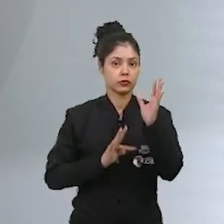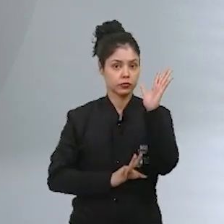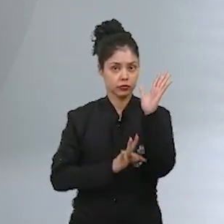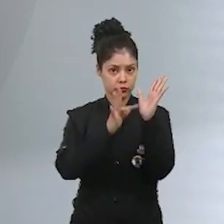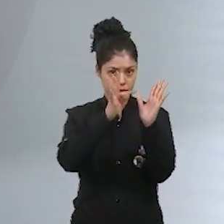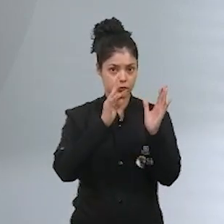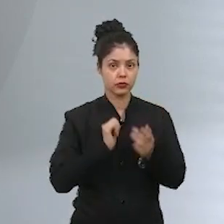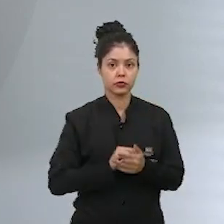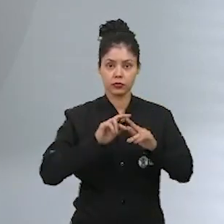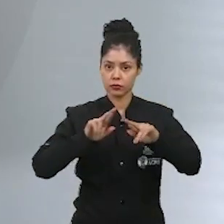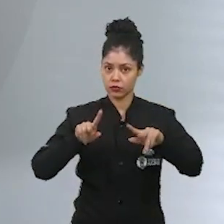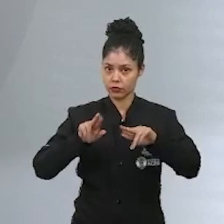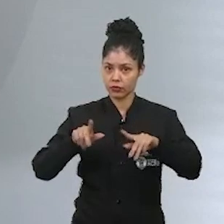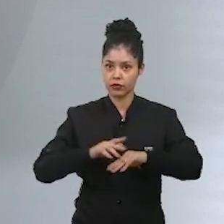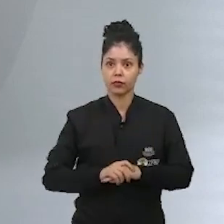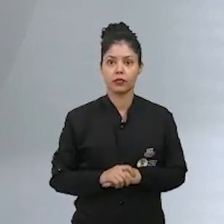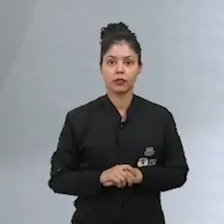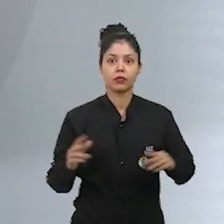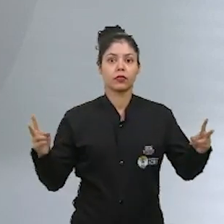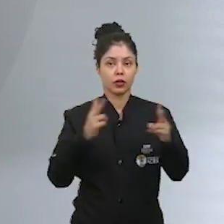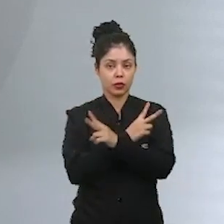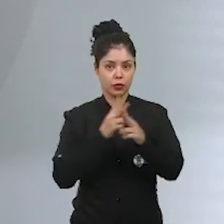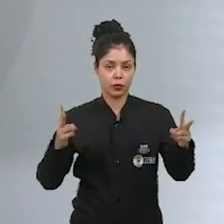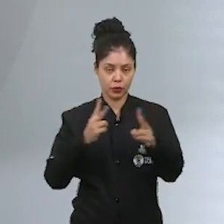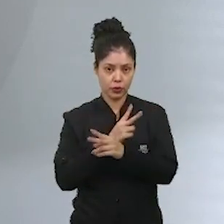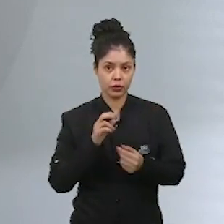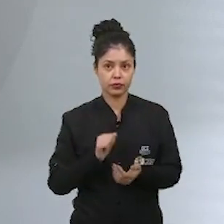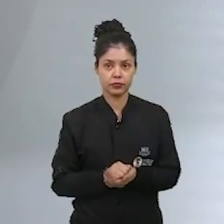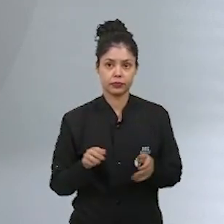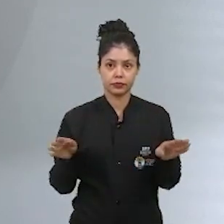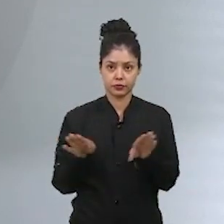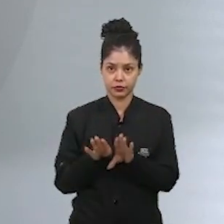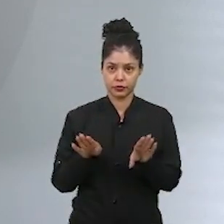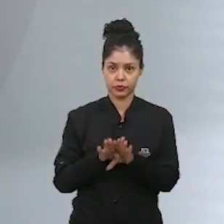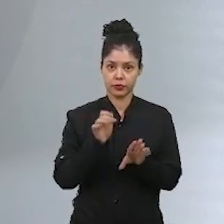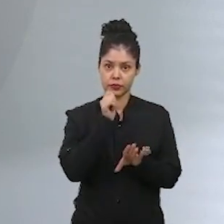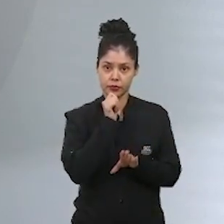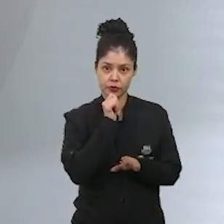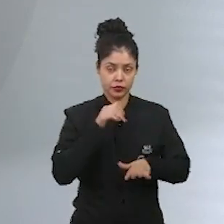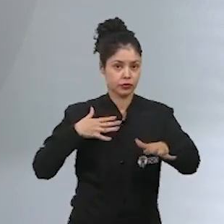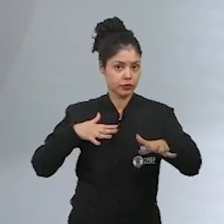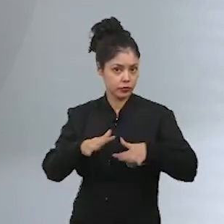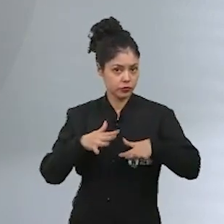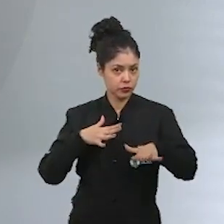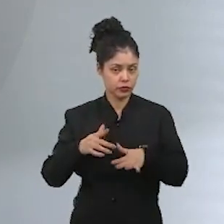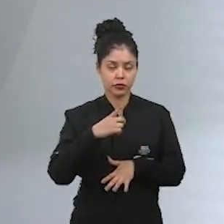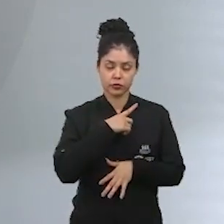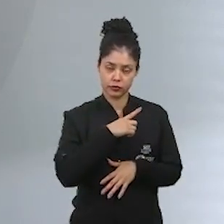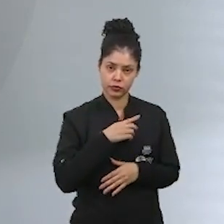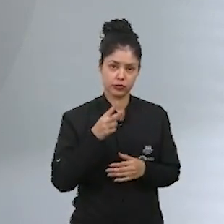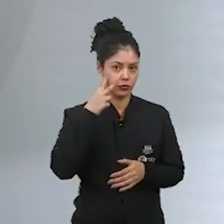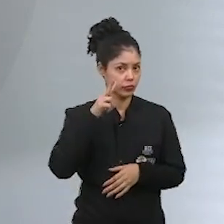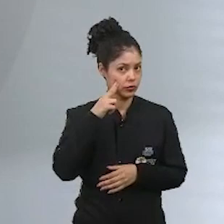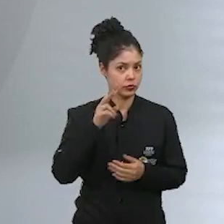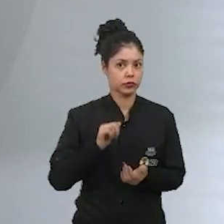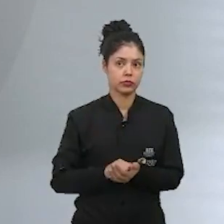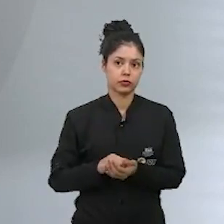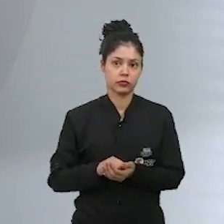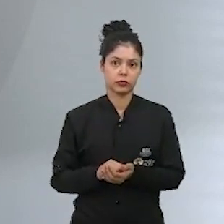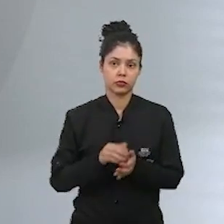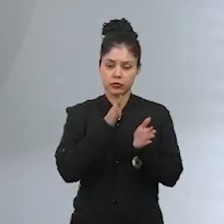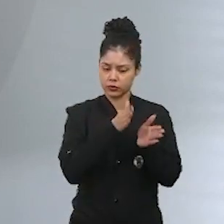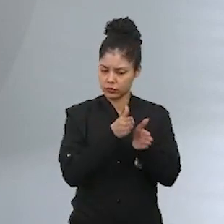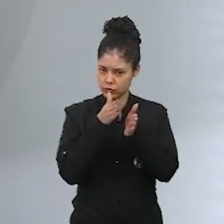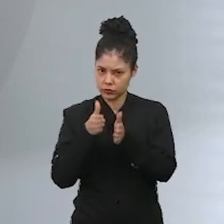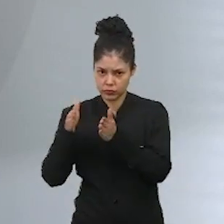temperatura diferente, pelos ventos e do interior da Terra com toda essa movimentação que existe, que nós vamos ver bem